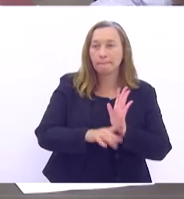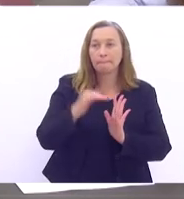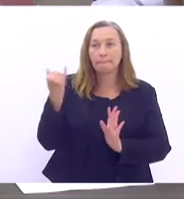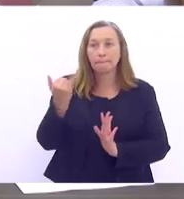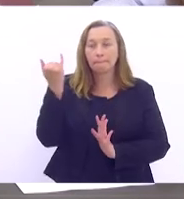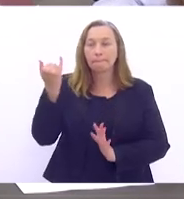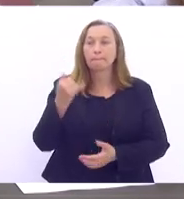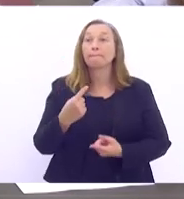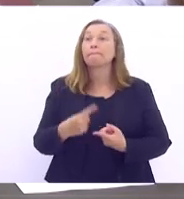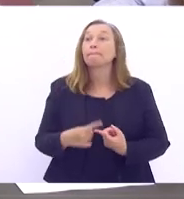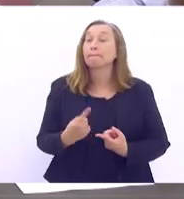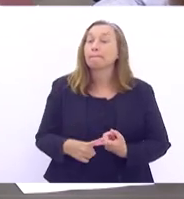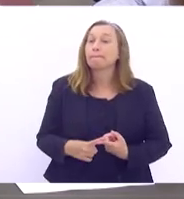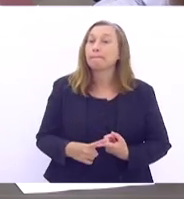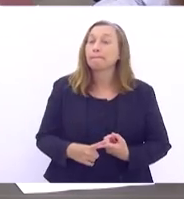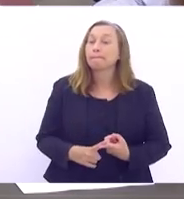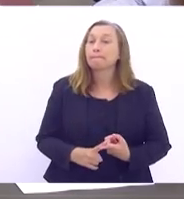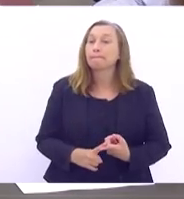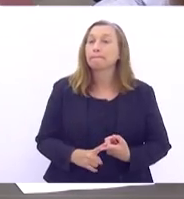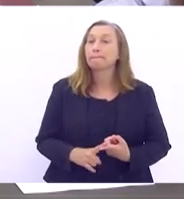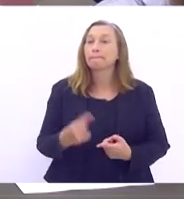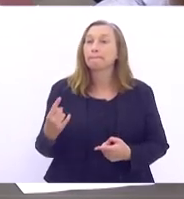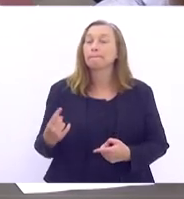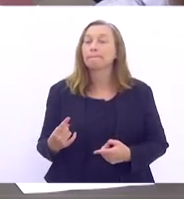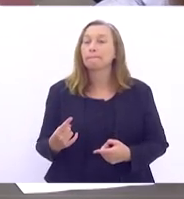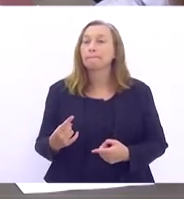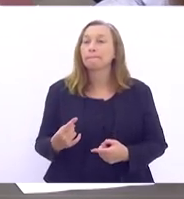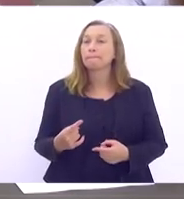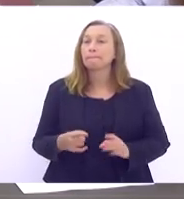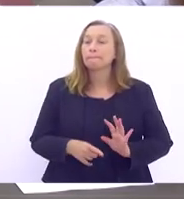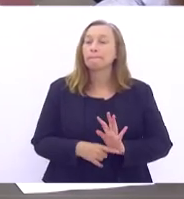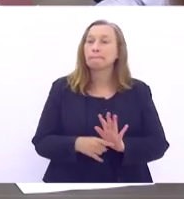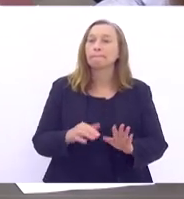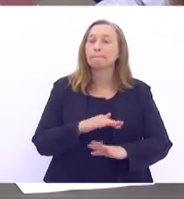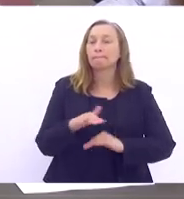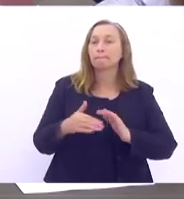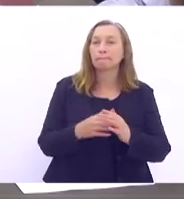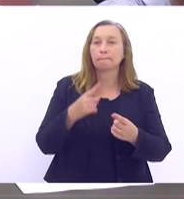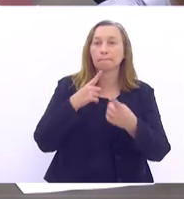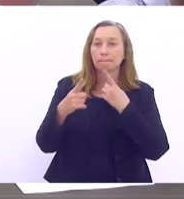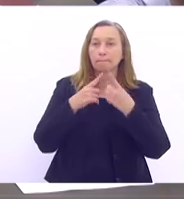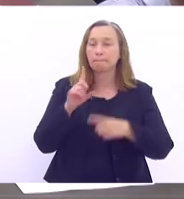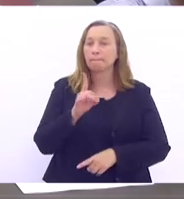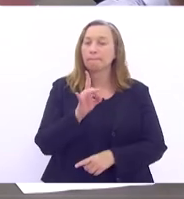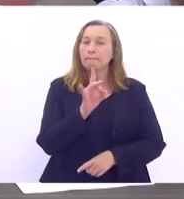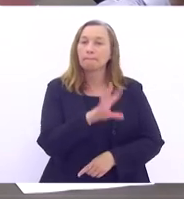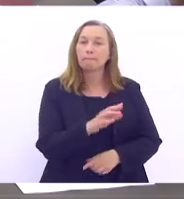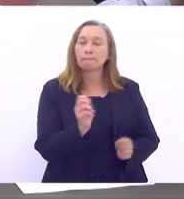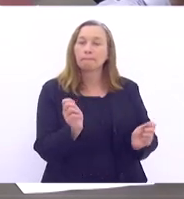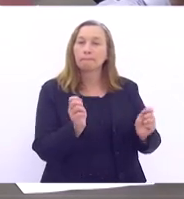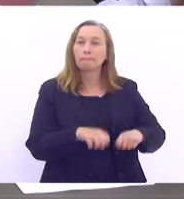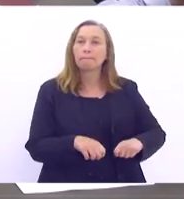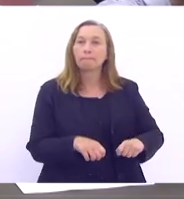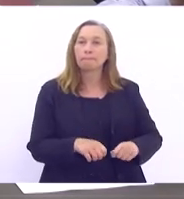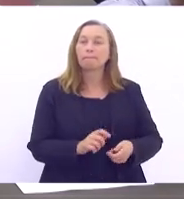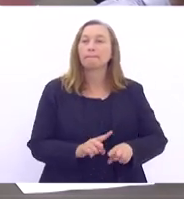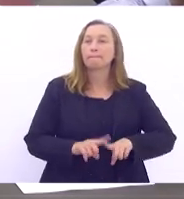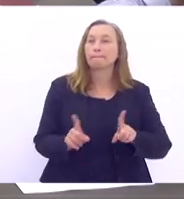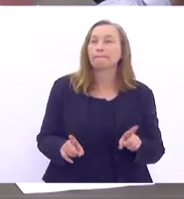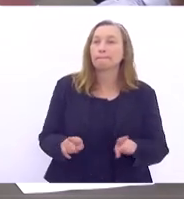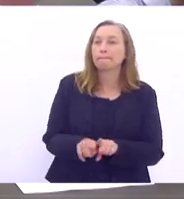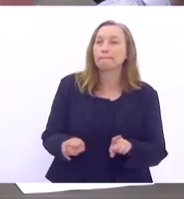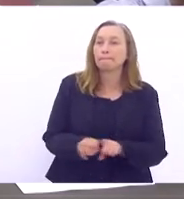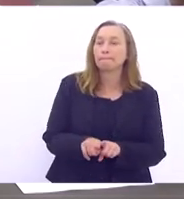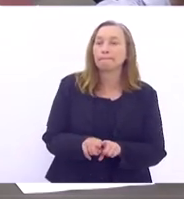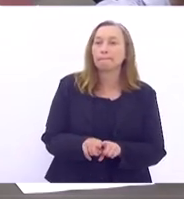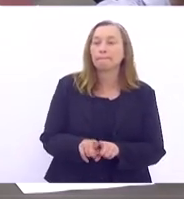interessante, porque ele contempla aí todos esses itens de discussão, não só da competência originária, mas por se tratar de remuneração